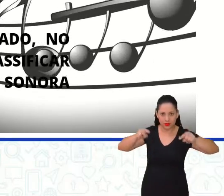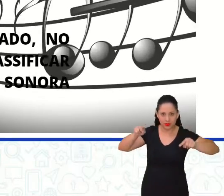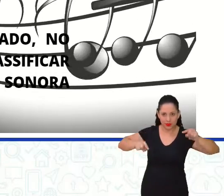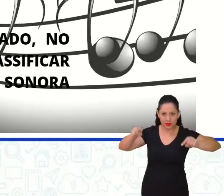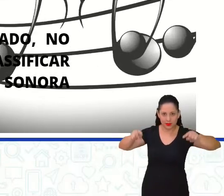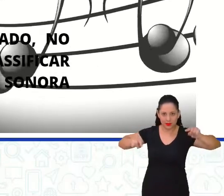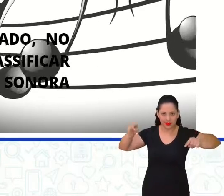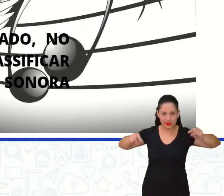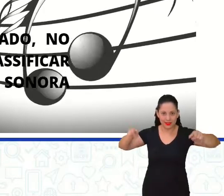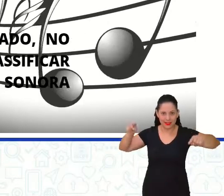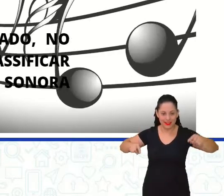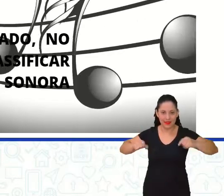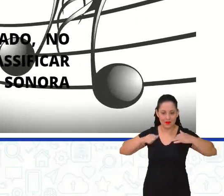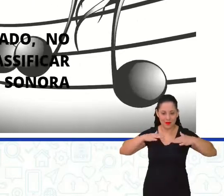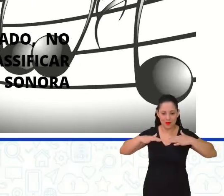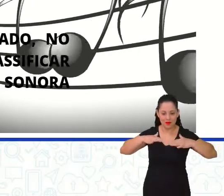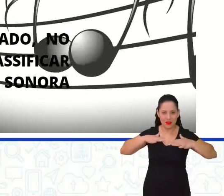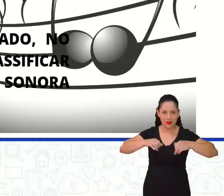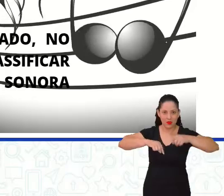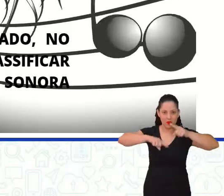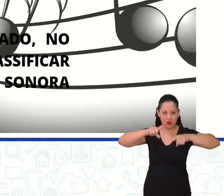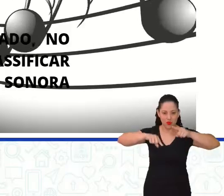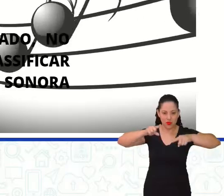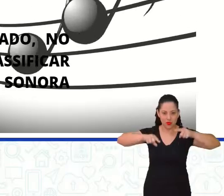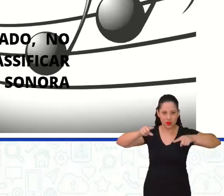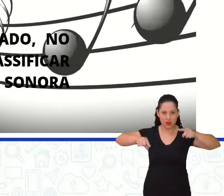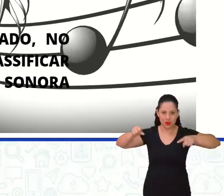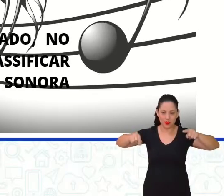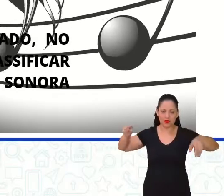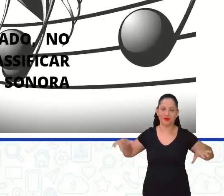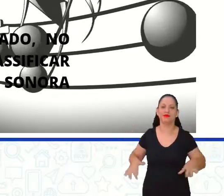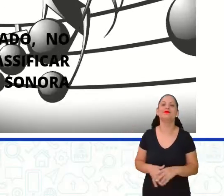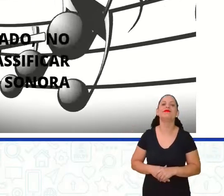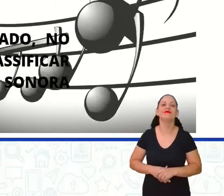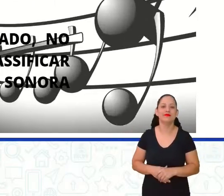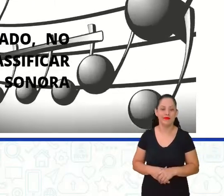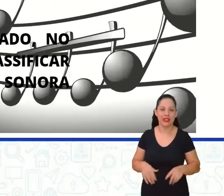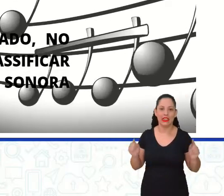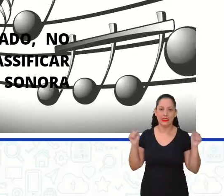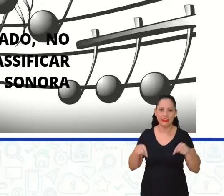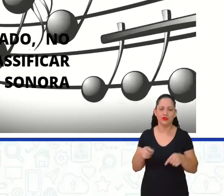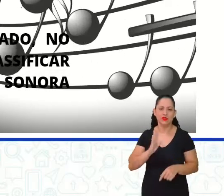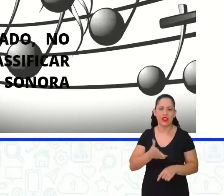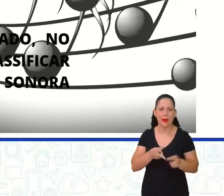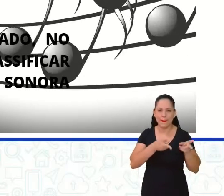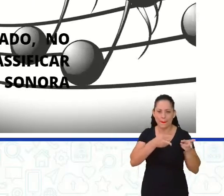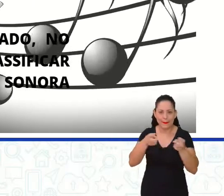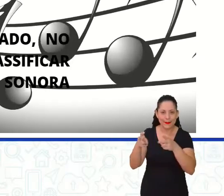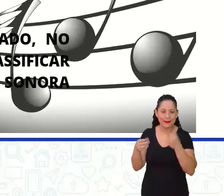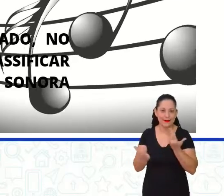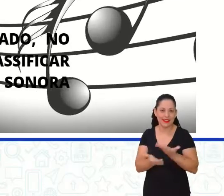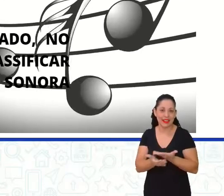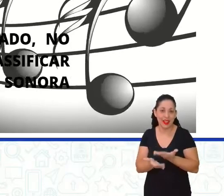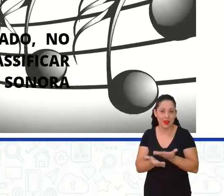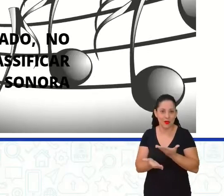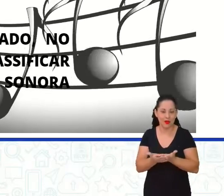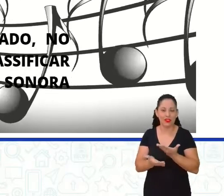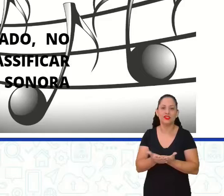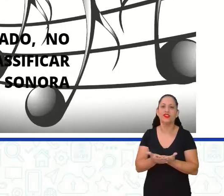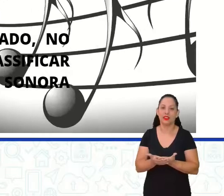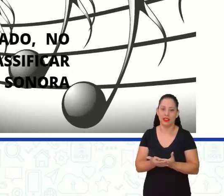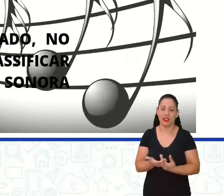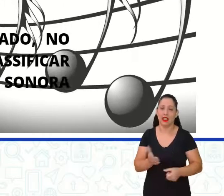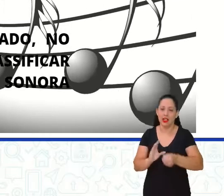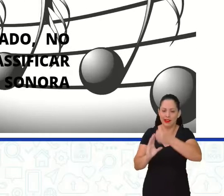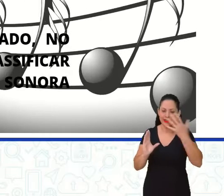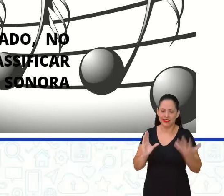há na vibração do ar. Gente, tudo isso aí vocês já viram nas aulas, né? De propriedades